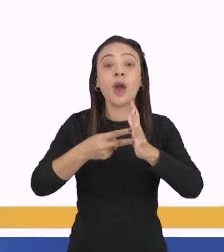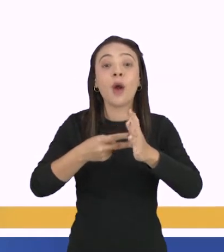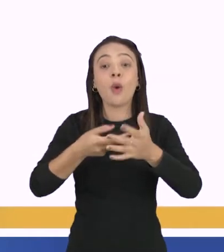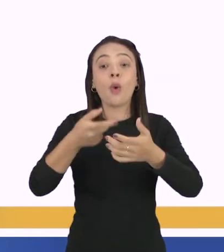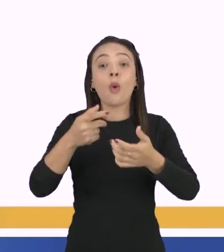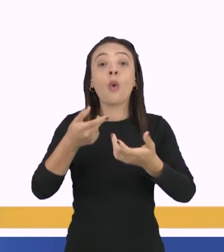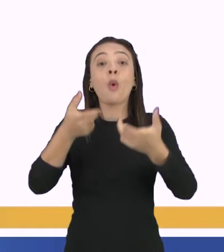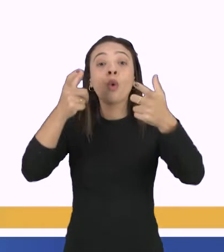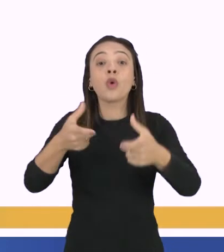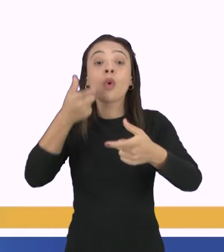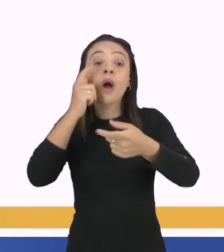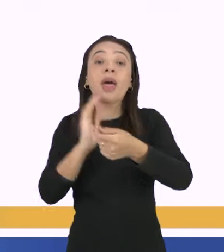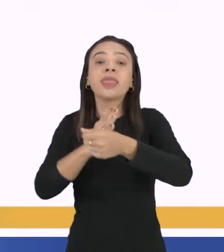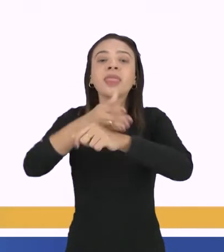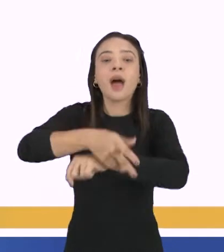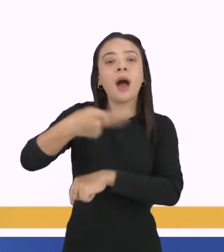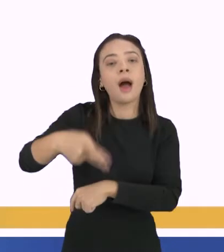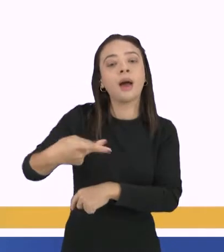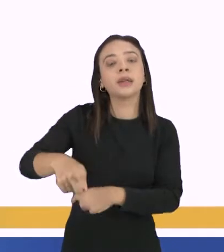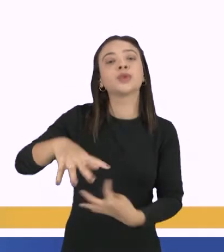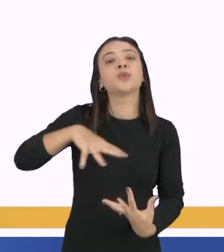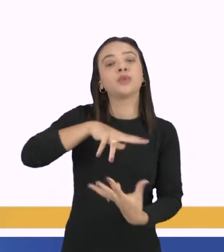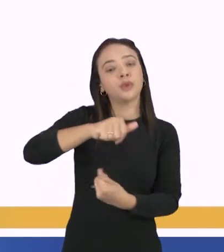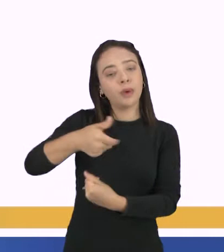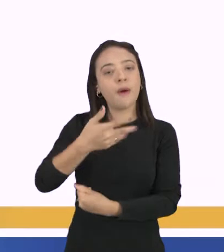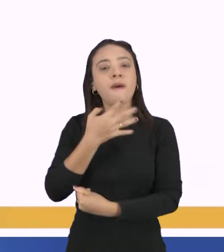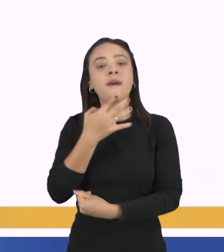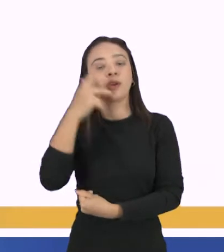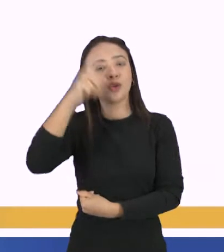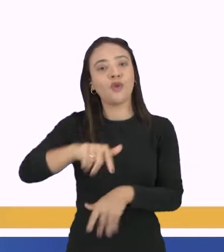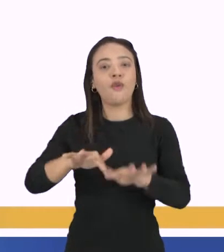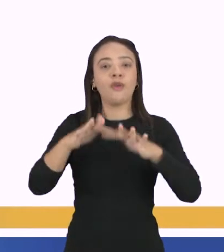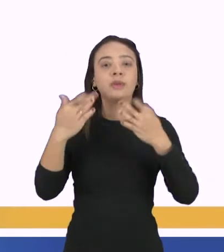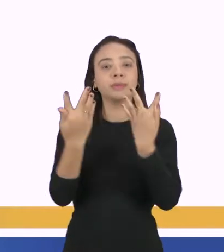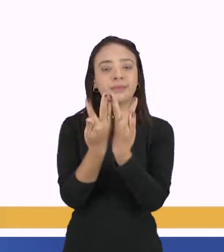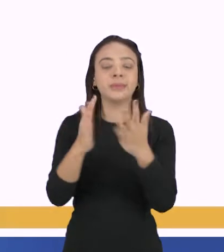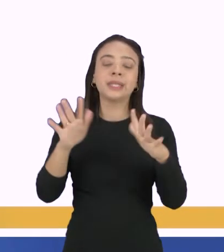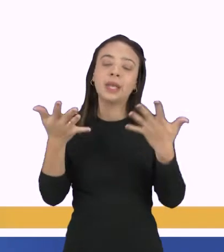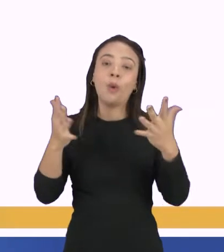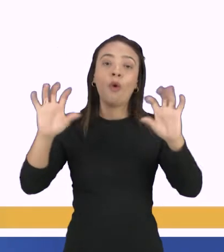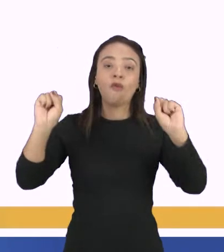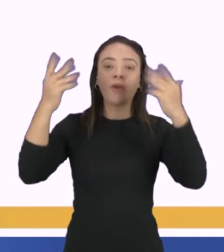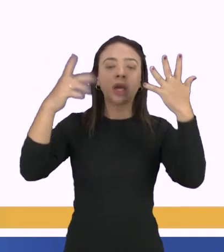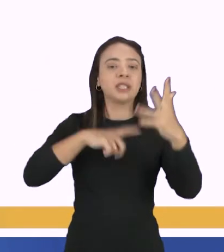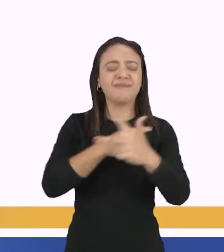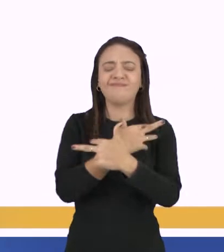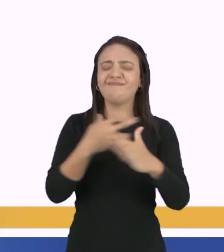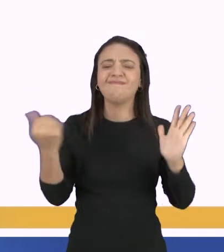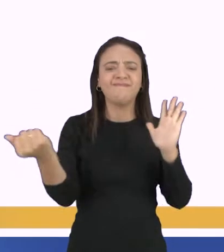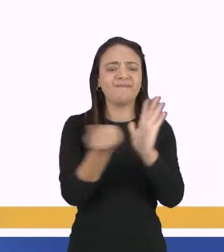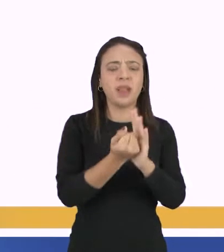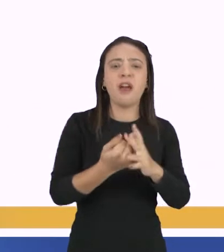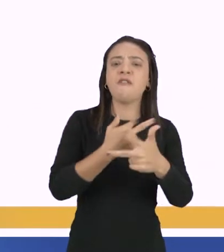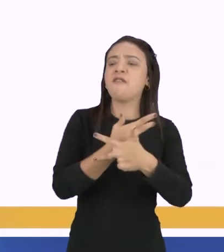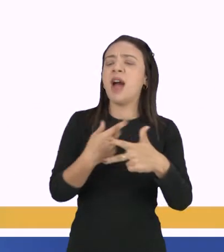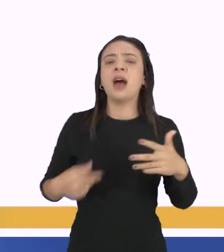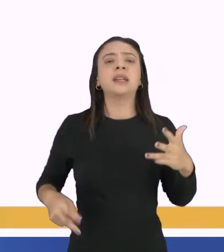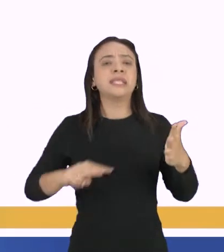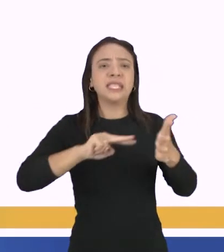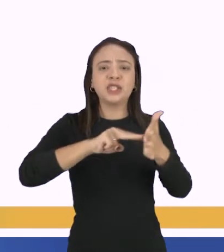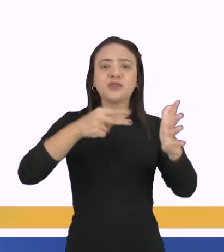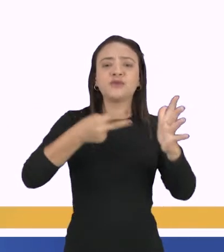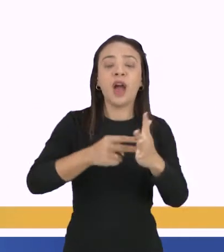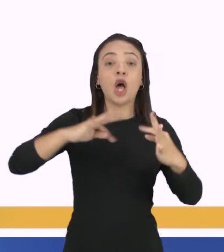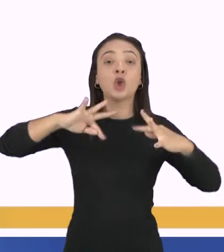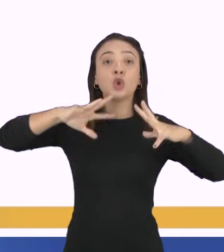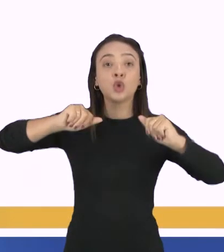vivos. Então observem que realmente é uma celebração cheia de simbolismo, né? E que todo o país se empenha em